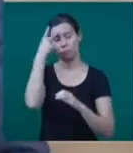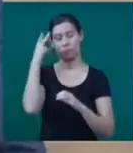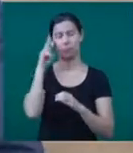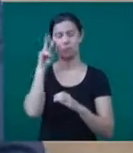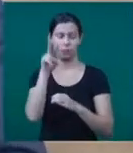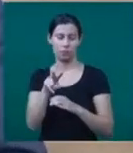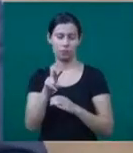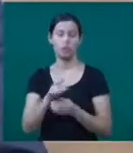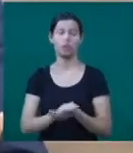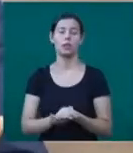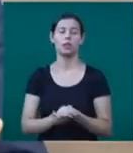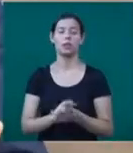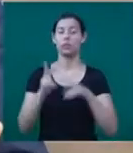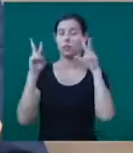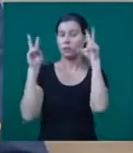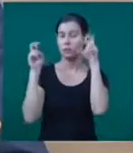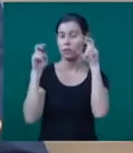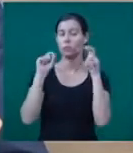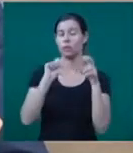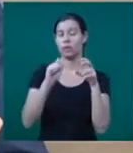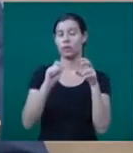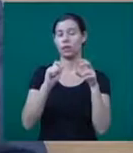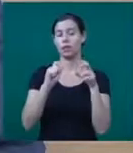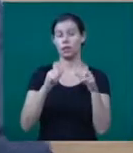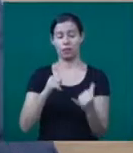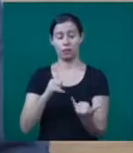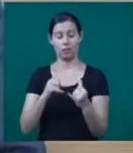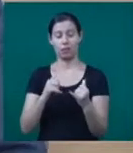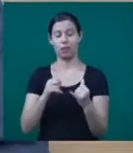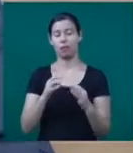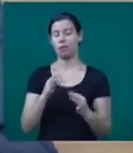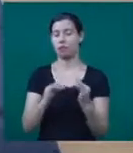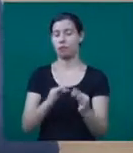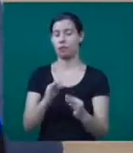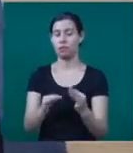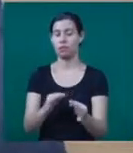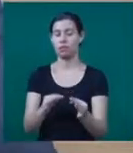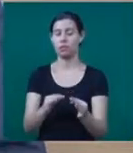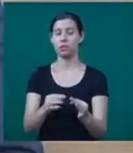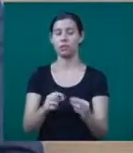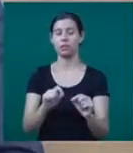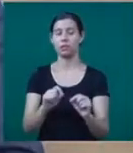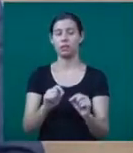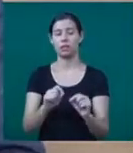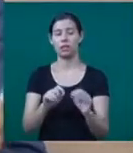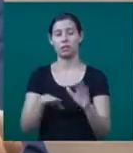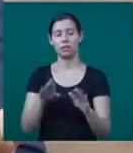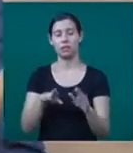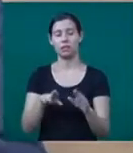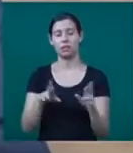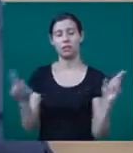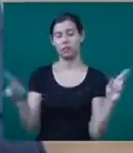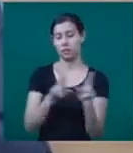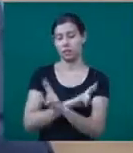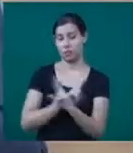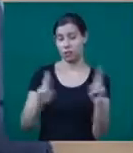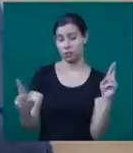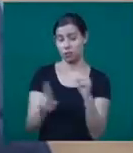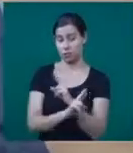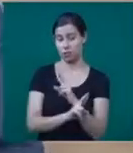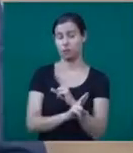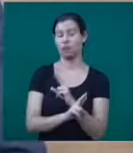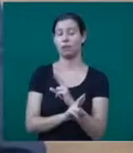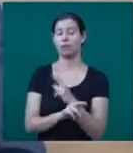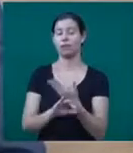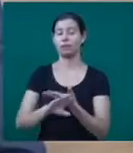pessoas e do uso desenfreado das tecnologias de informação, como também do distanciamento das relações humanas, pelo menos das relações diretas,